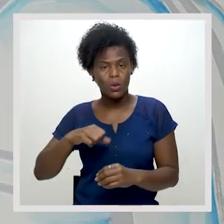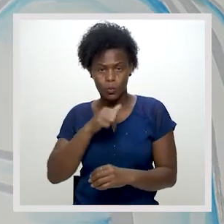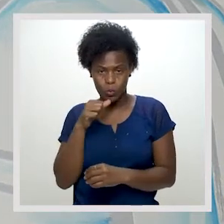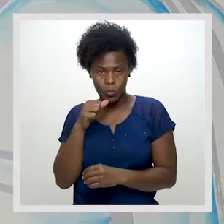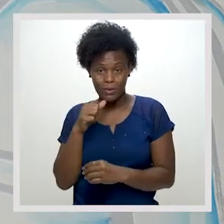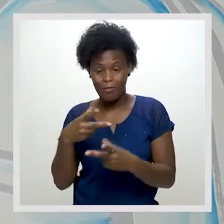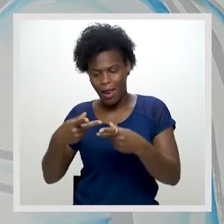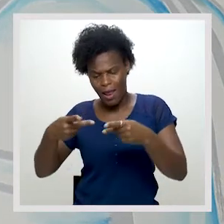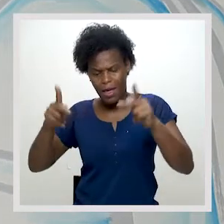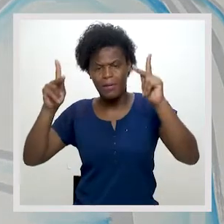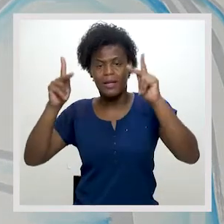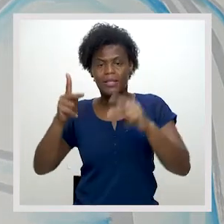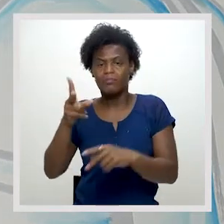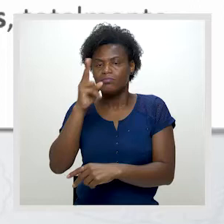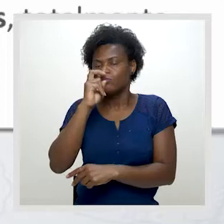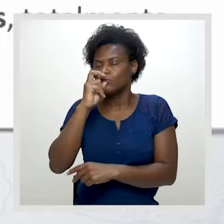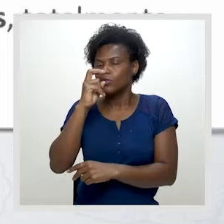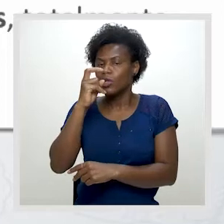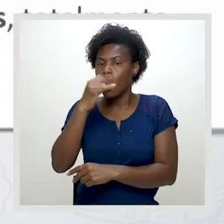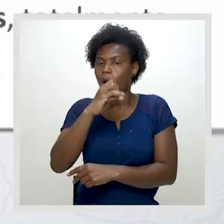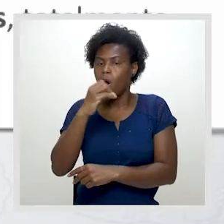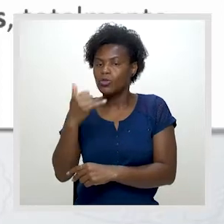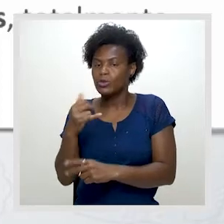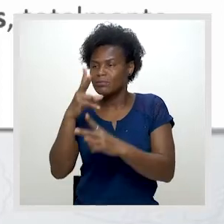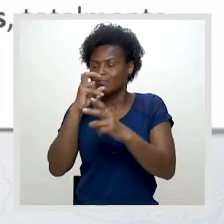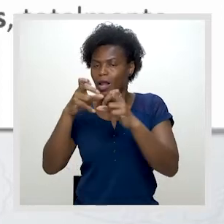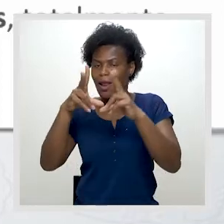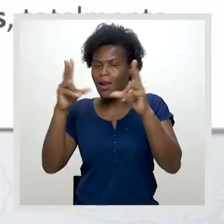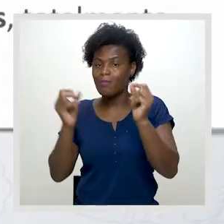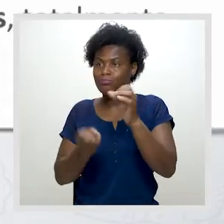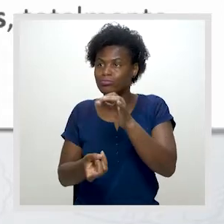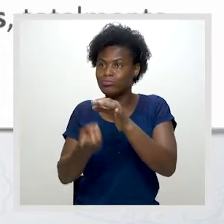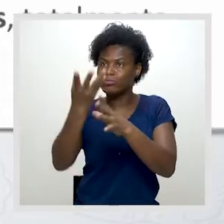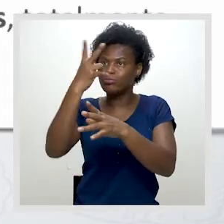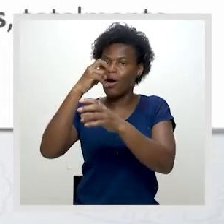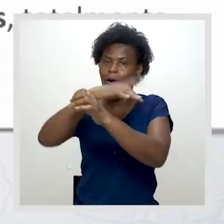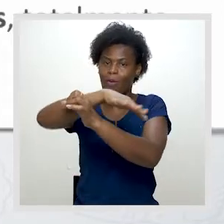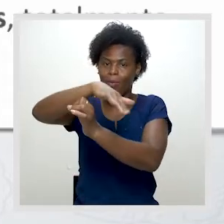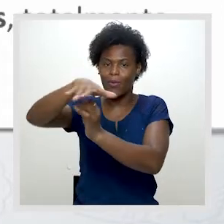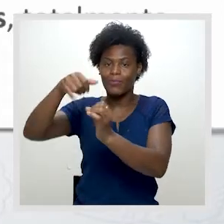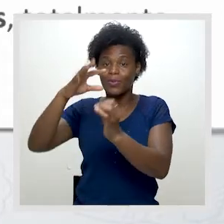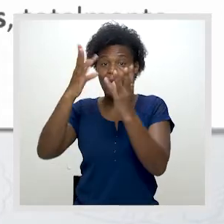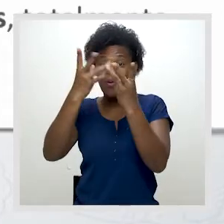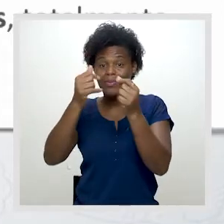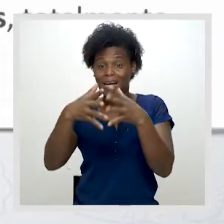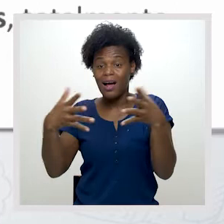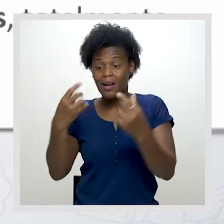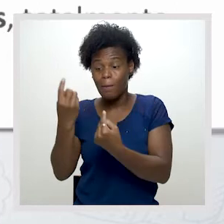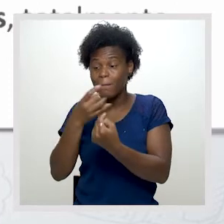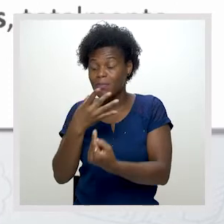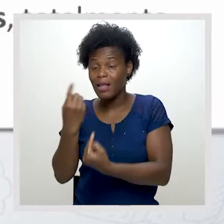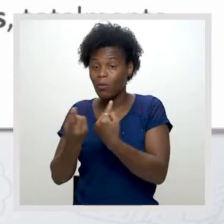em quantidade para a atmosfera. A grande quantidade de oxigênio livre na atmosfera permitiu que alguns seres